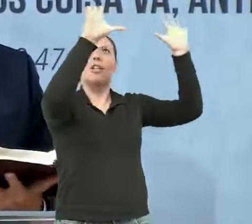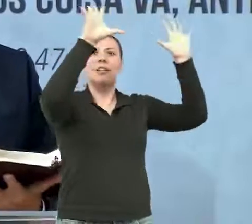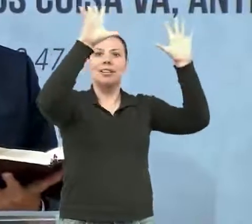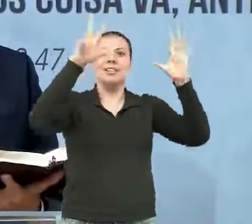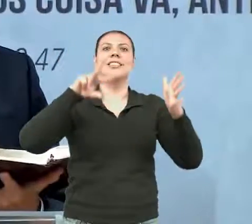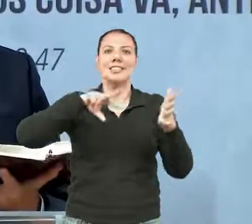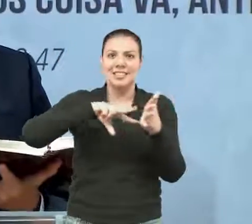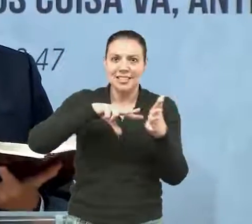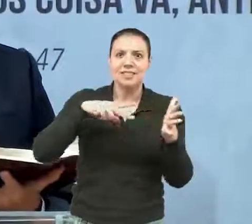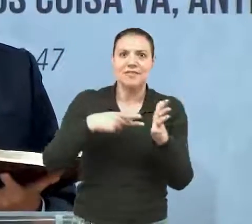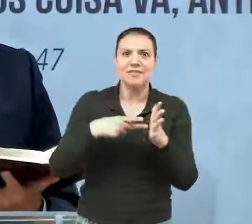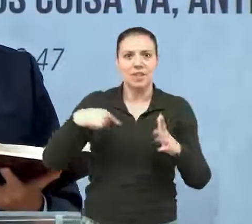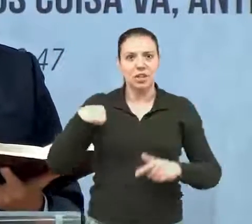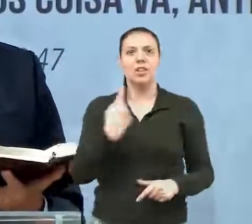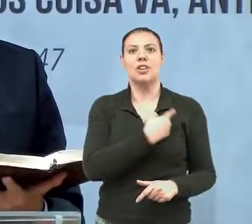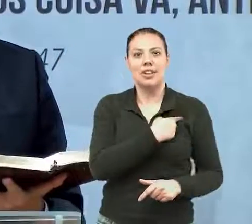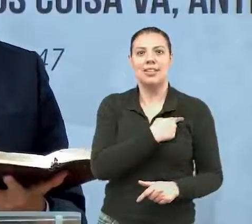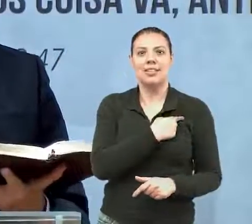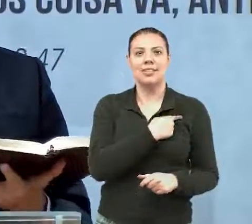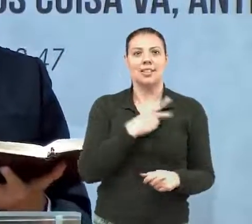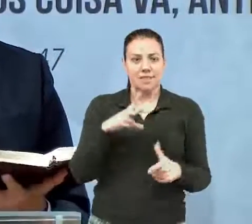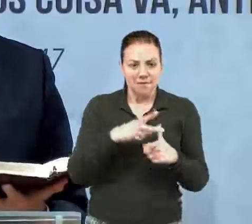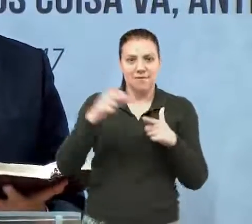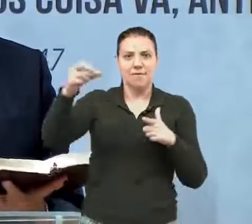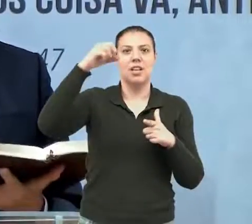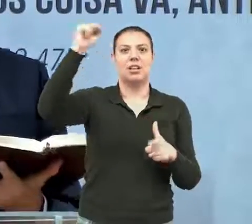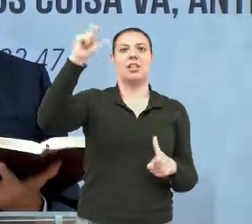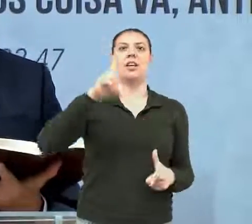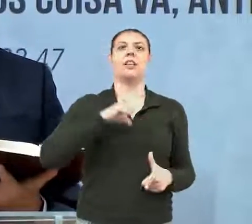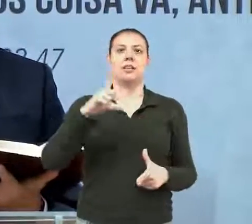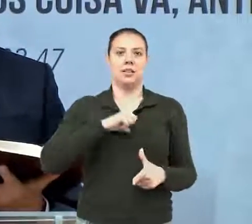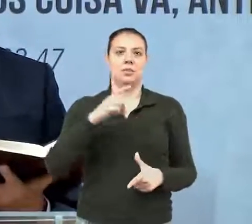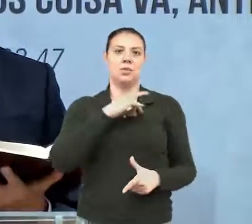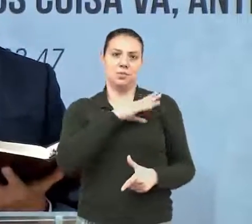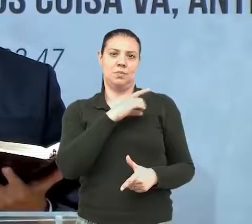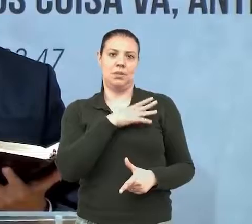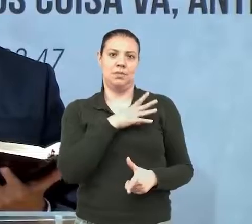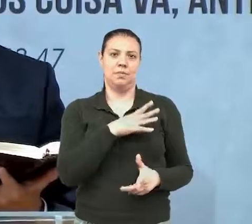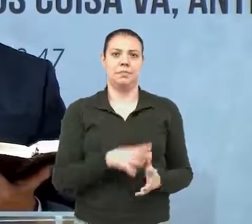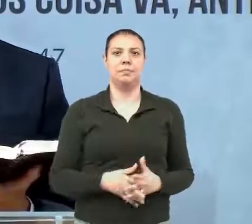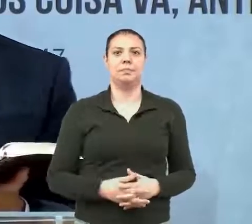nessa convicção que nós vencemos o medo.